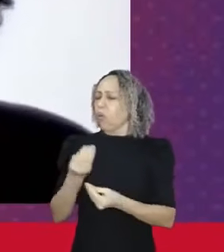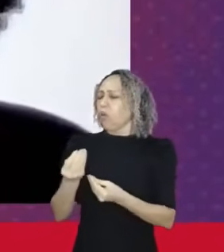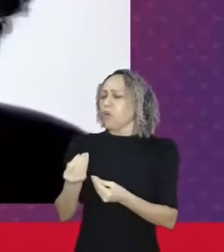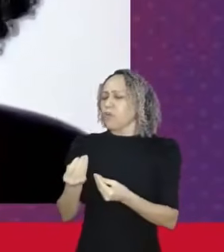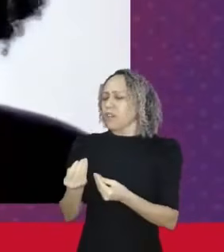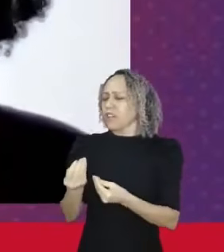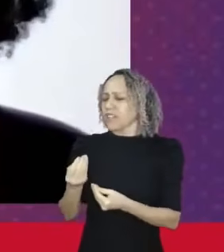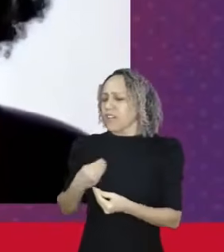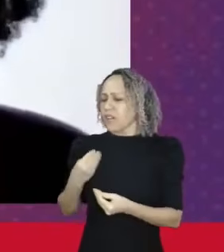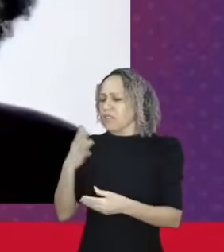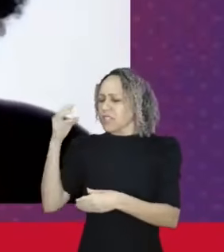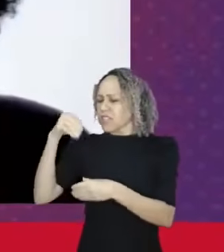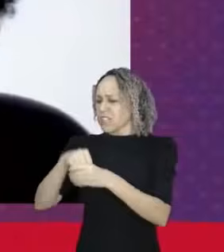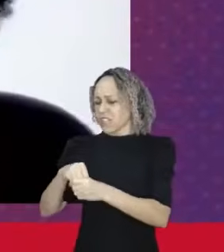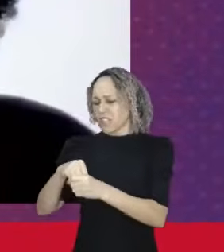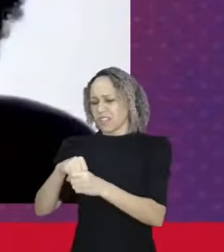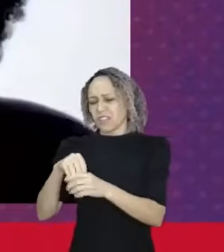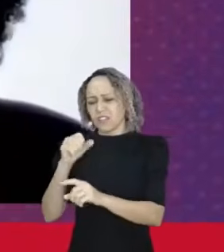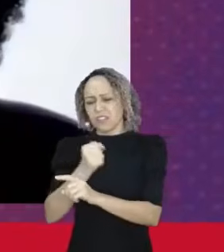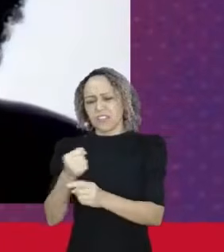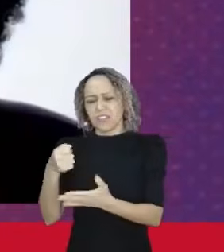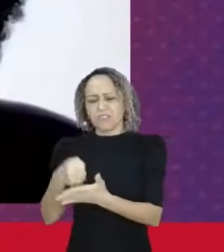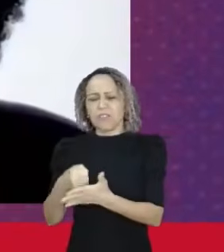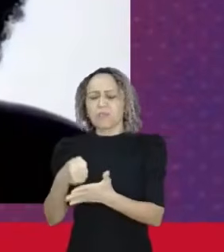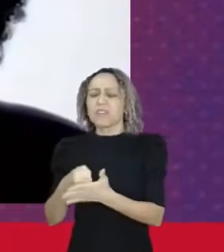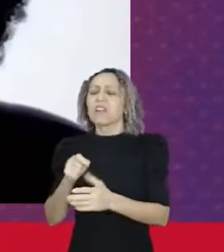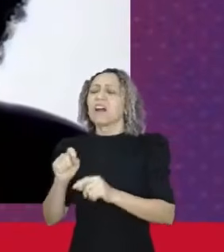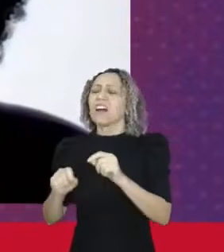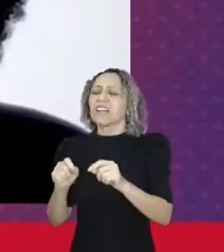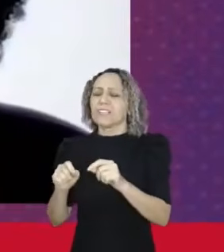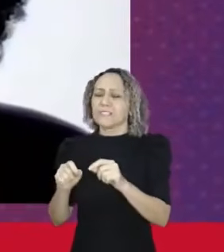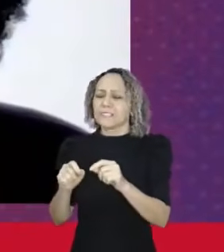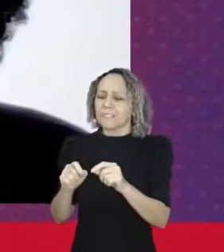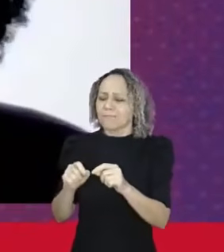para esquecer, não dá para a gente não